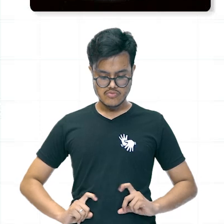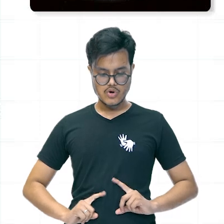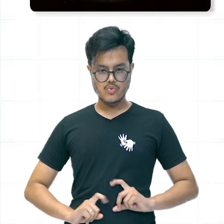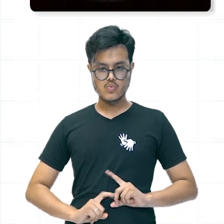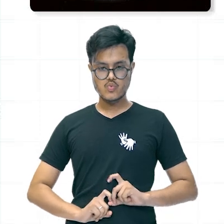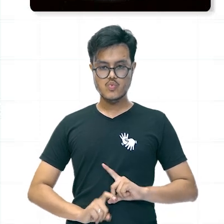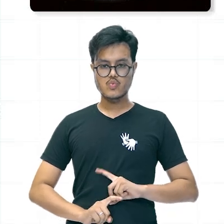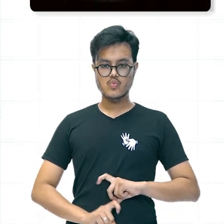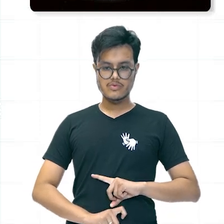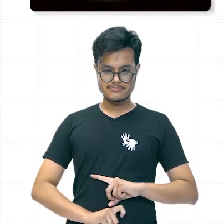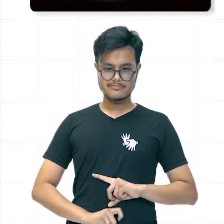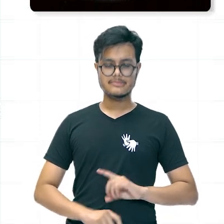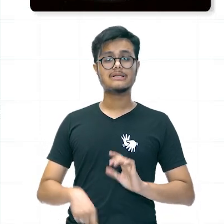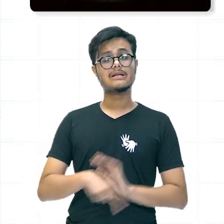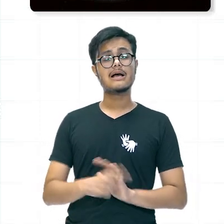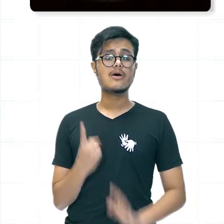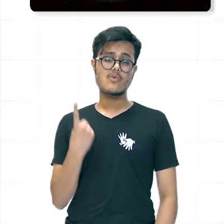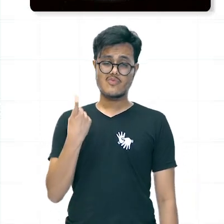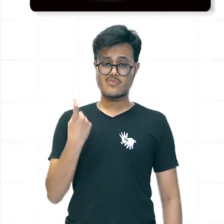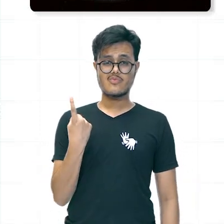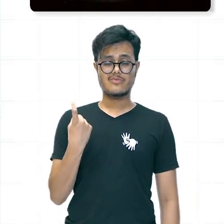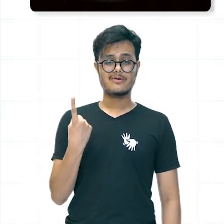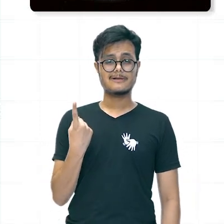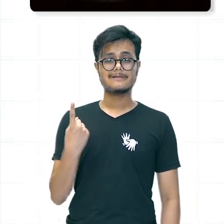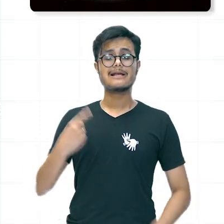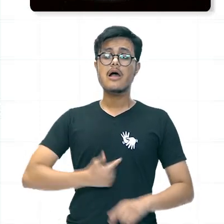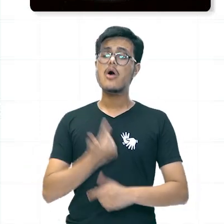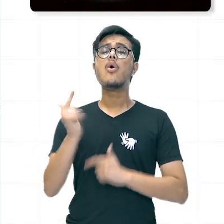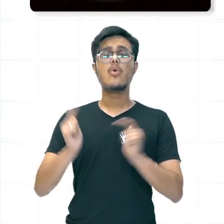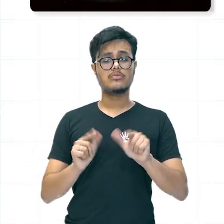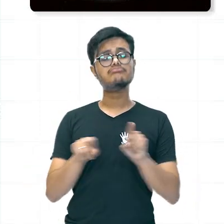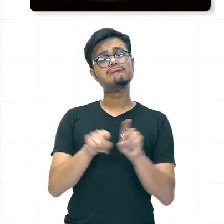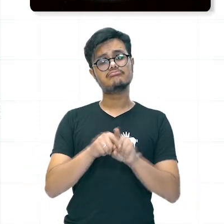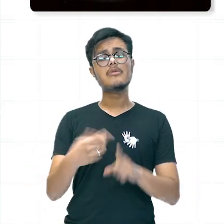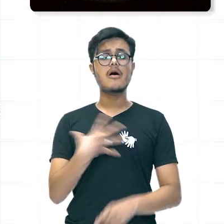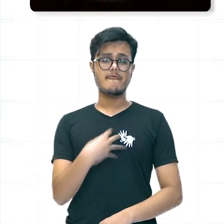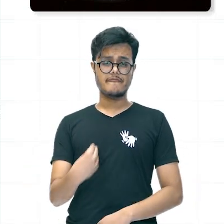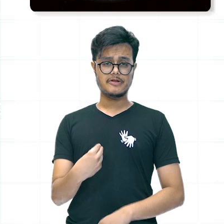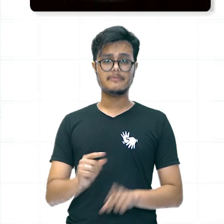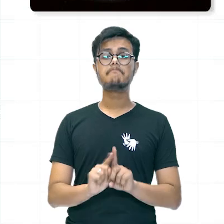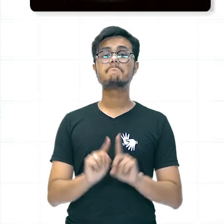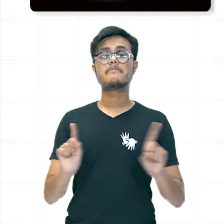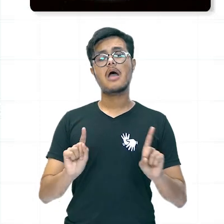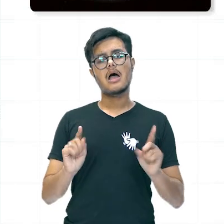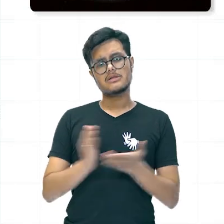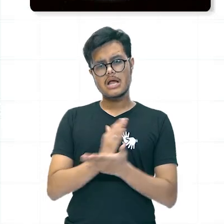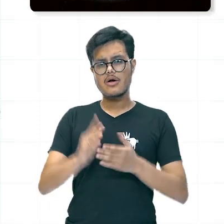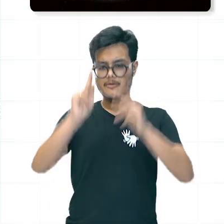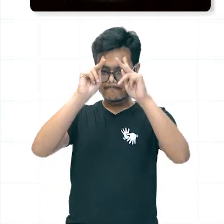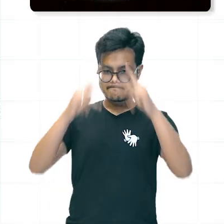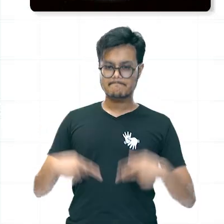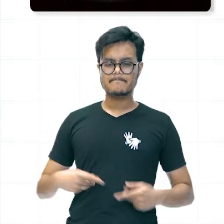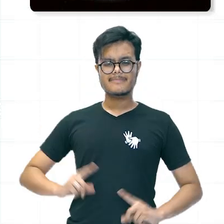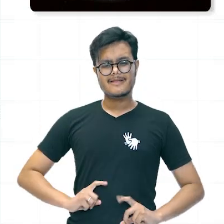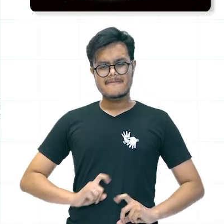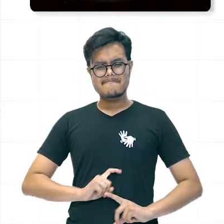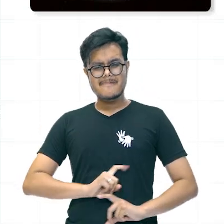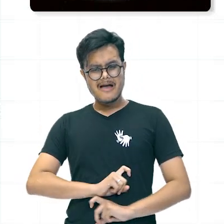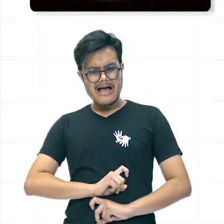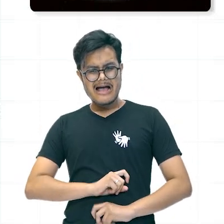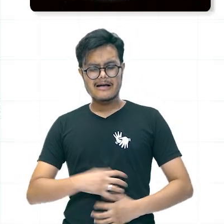têm no homem seu hospedeiro definitivo, podendo apresentar outros hospedeiros intermediários. Nos seres humanos, né, elas vão causar